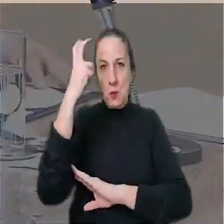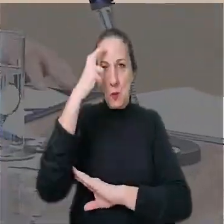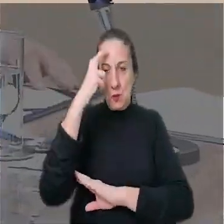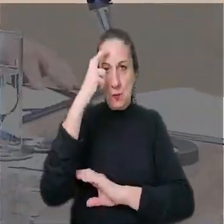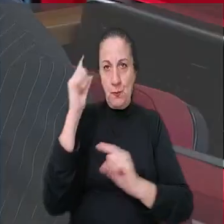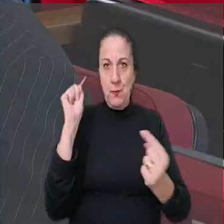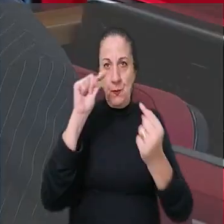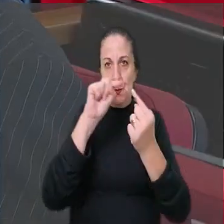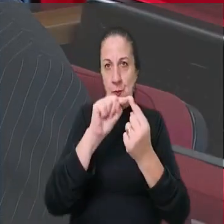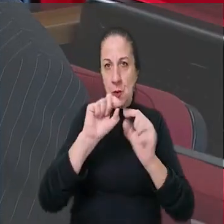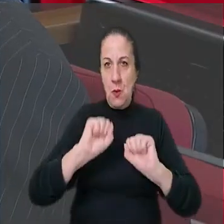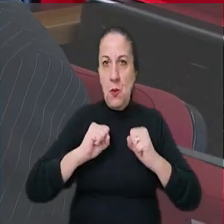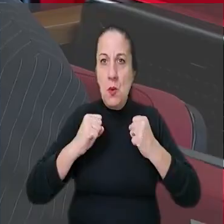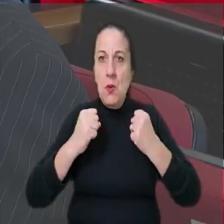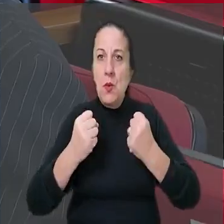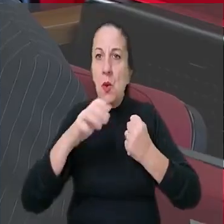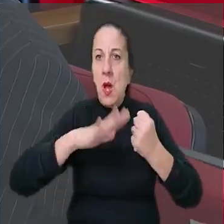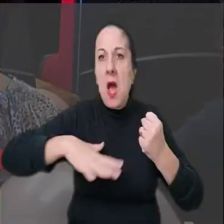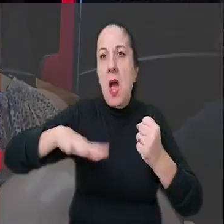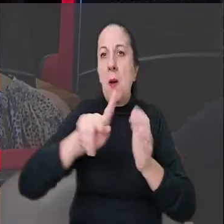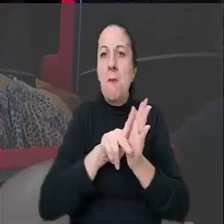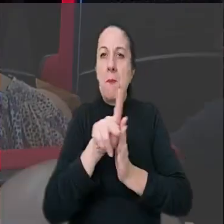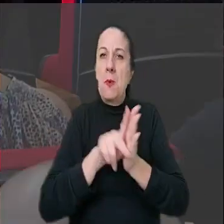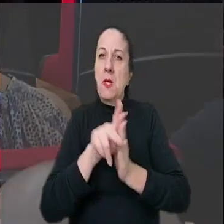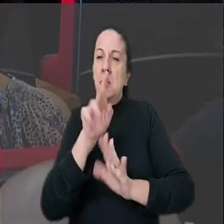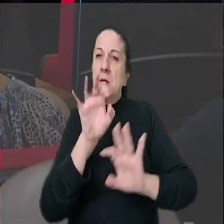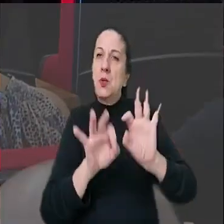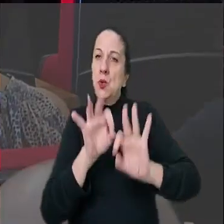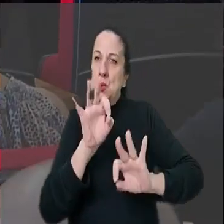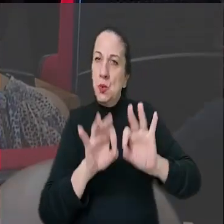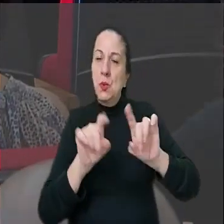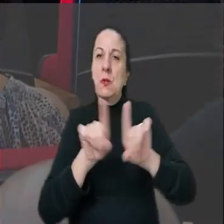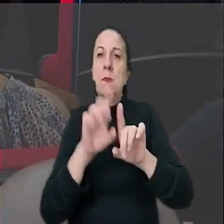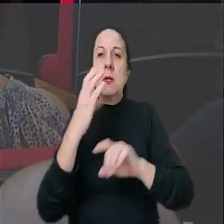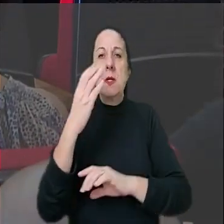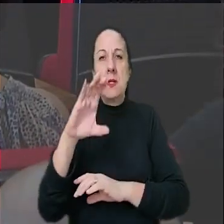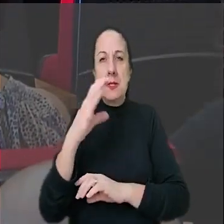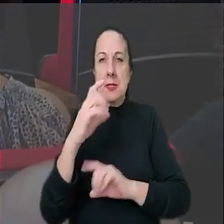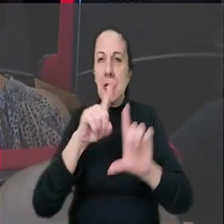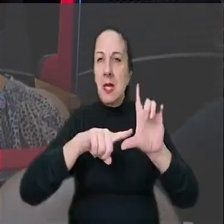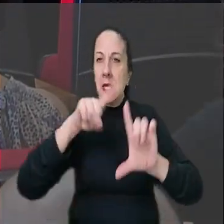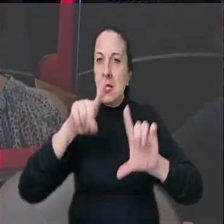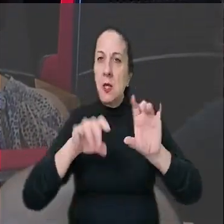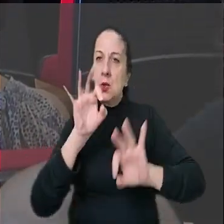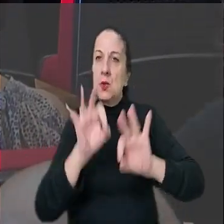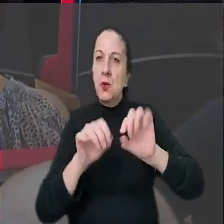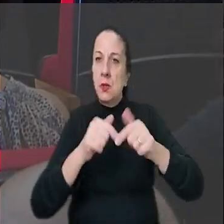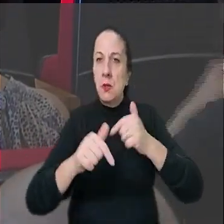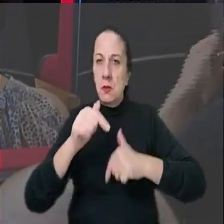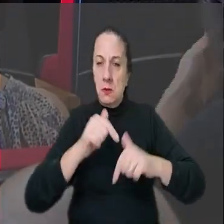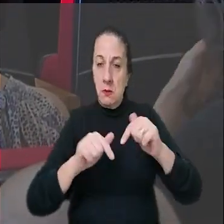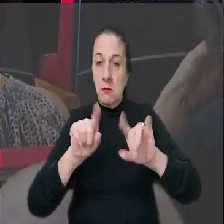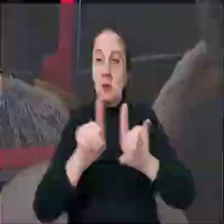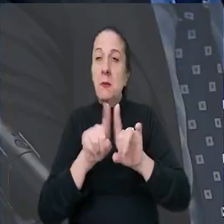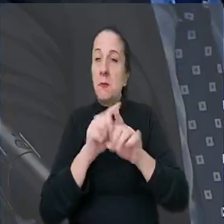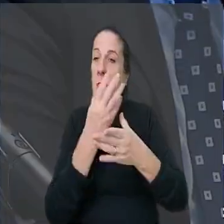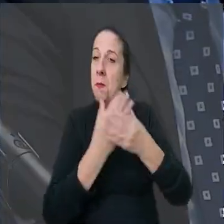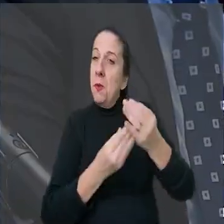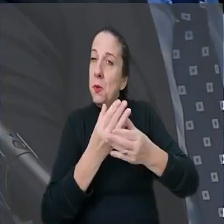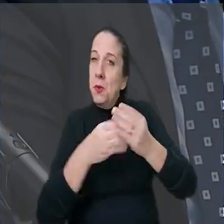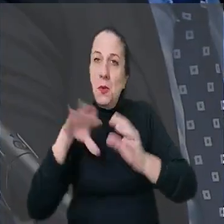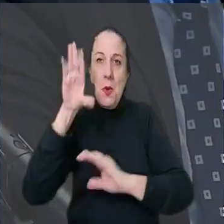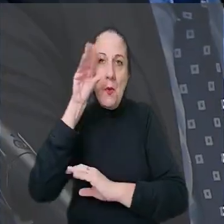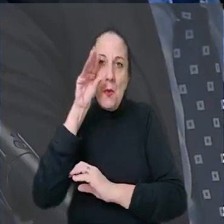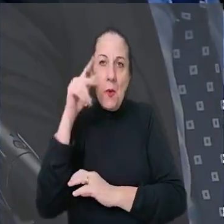e a Cultura. O objetivo é fortalecer a área de pesquisa judiciária e ciência de dados da Justiça do Trabalho, além